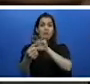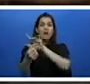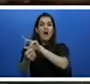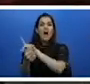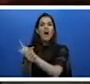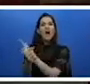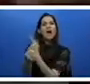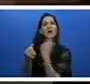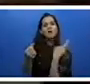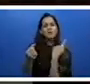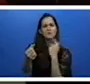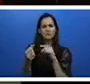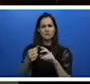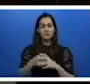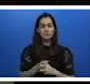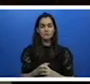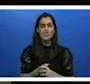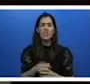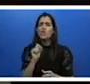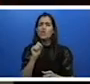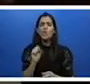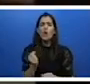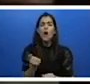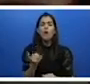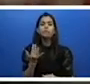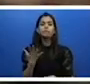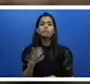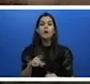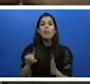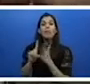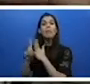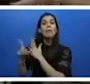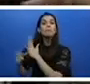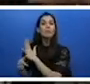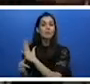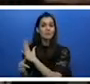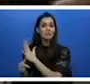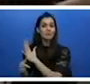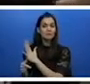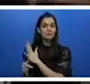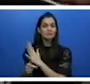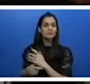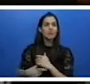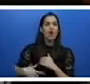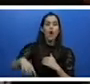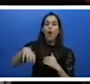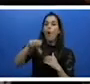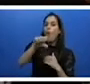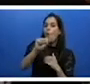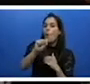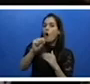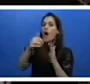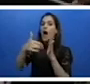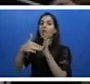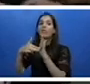números que estão depois do 7? Eu vou de 8 ao